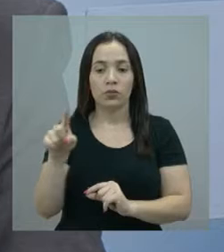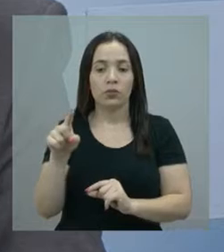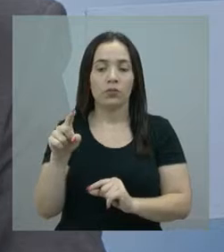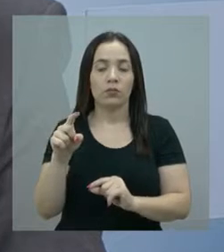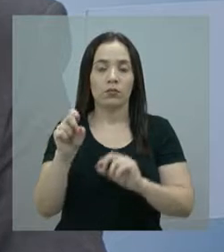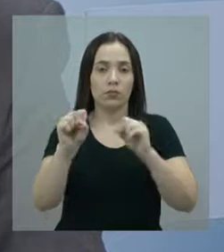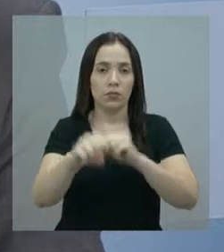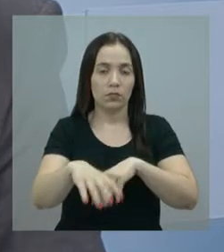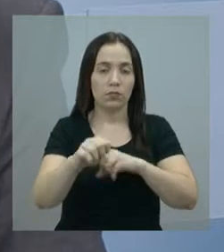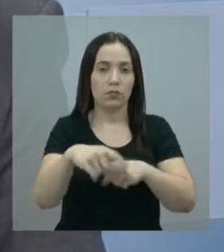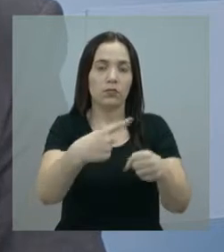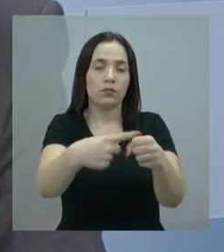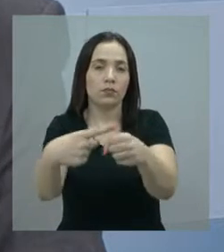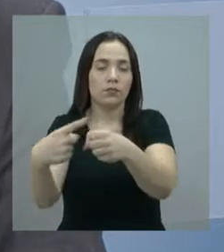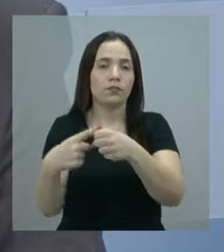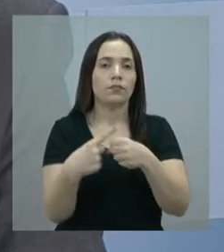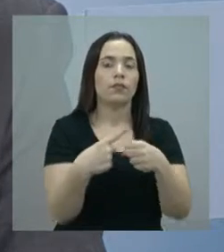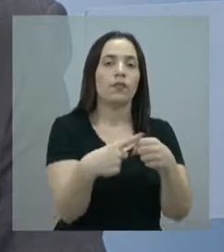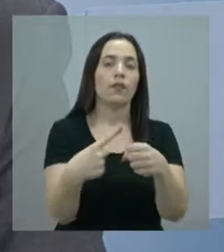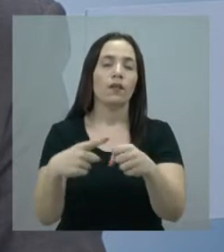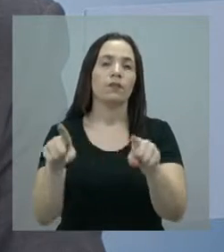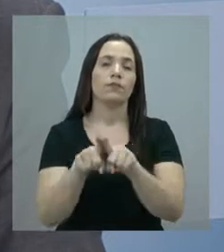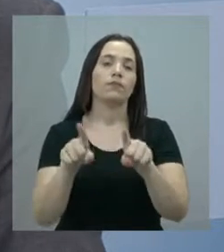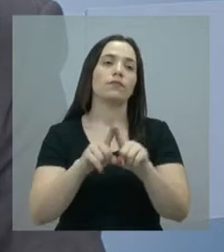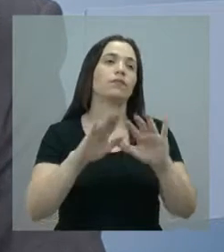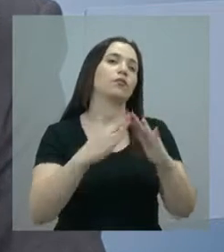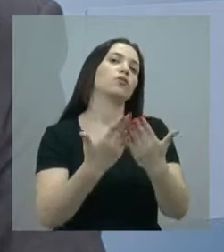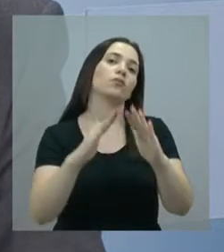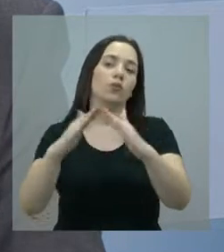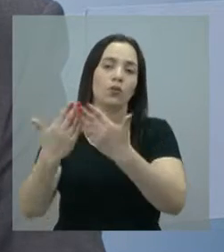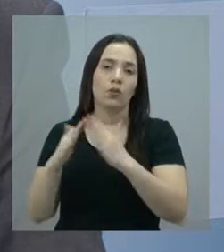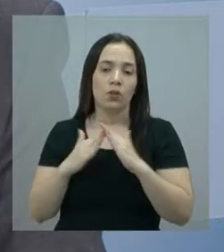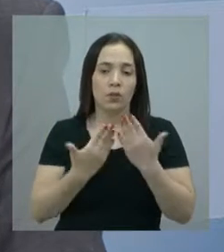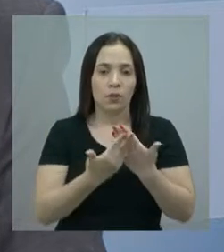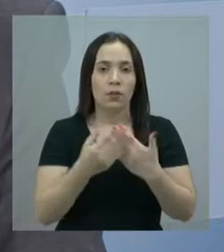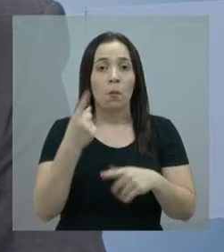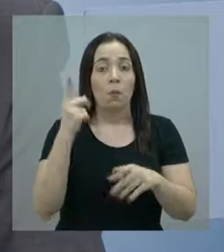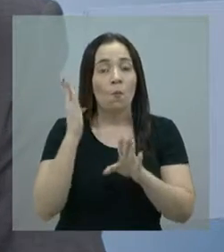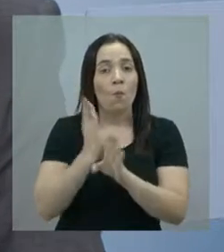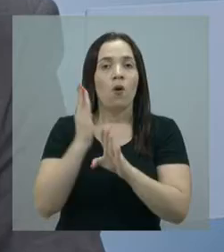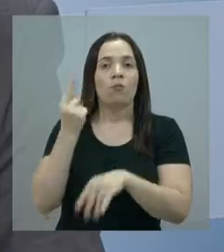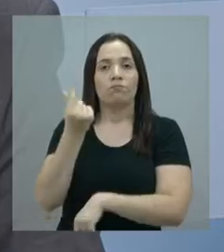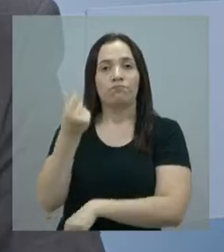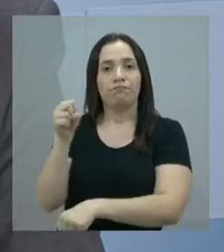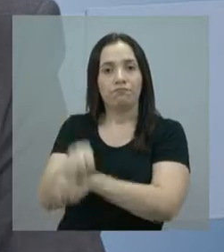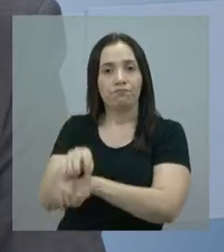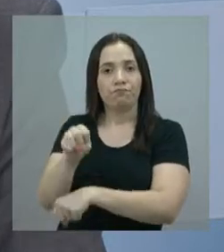educacional dos municípios e das escolas municipais. Com o recurso do Fundeb. Com o